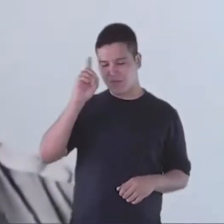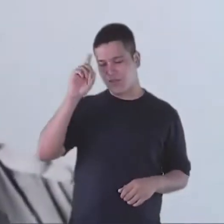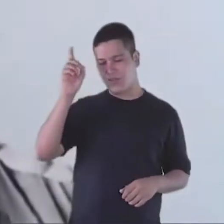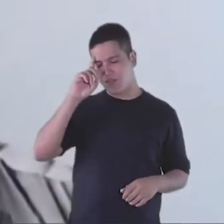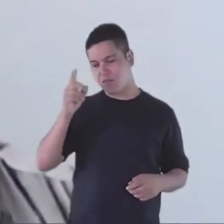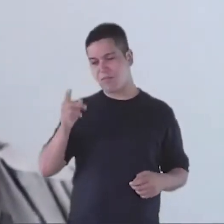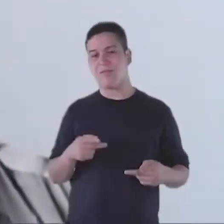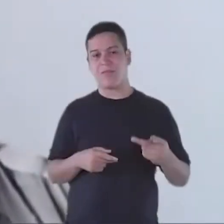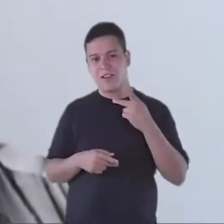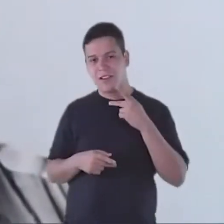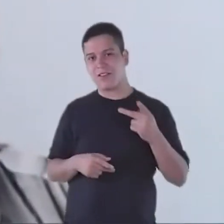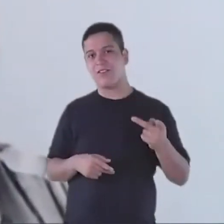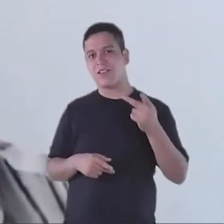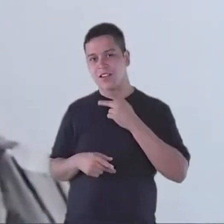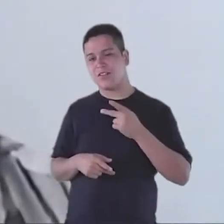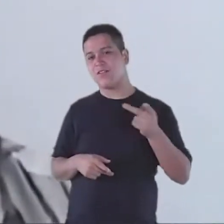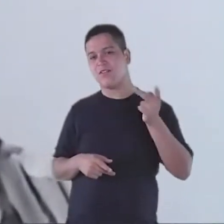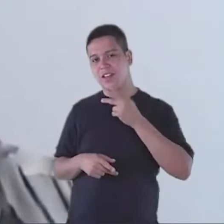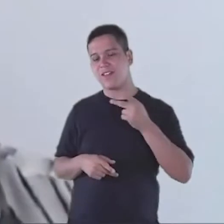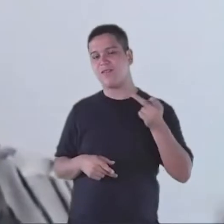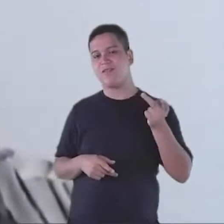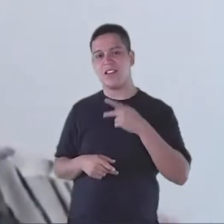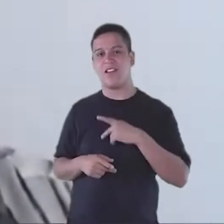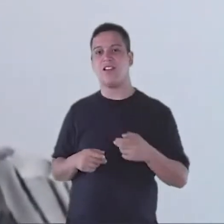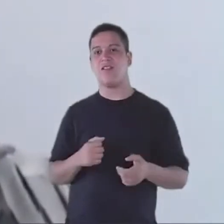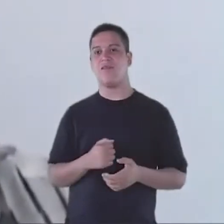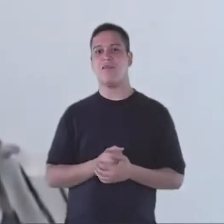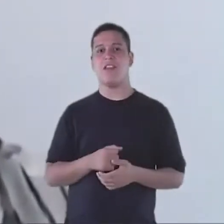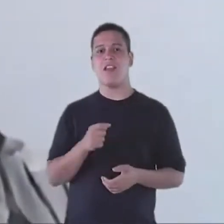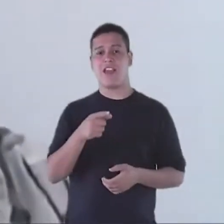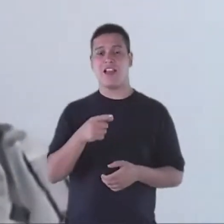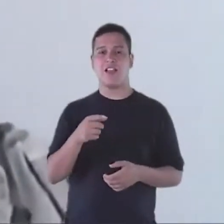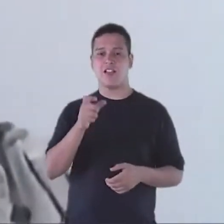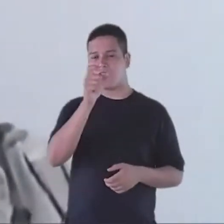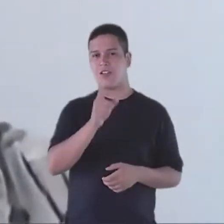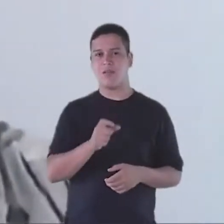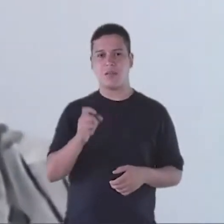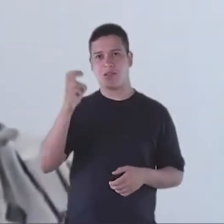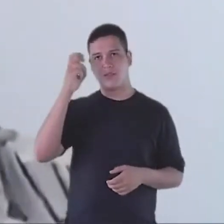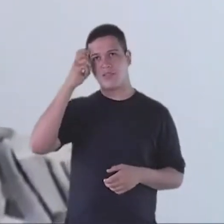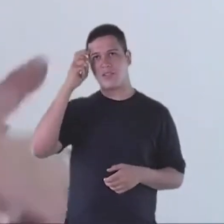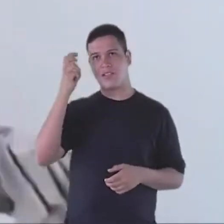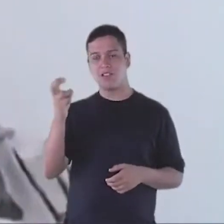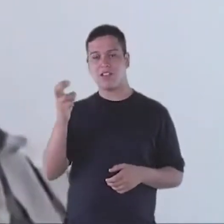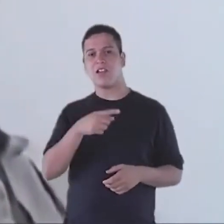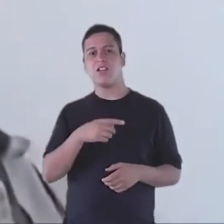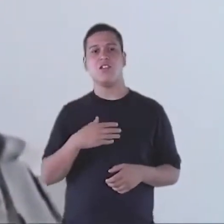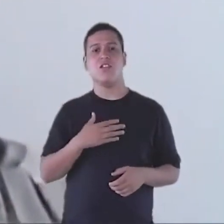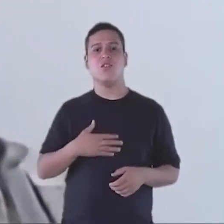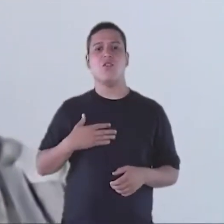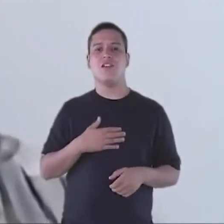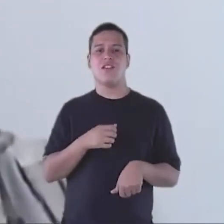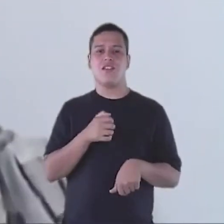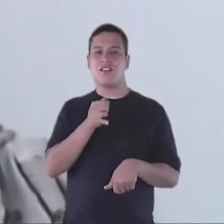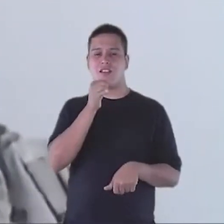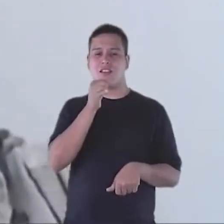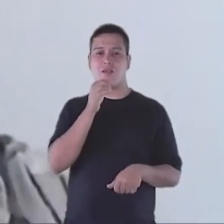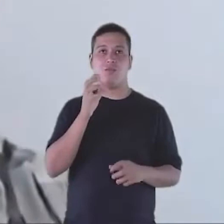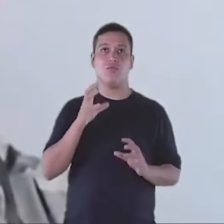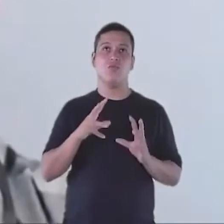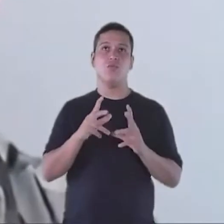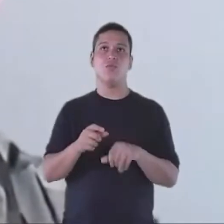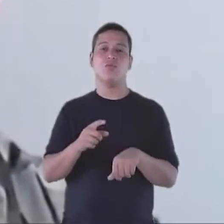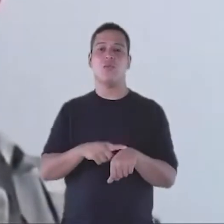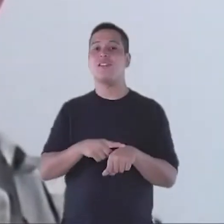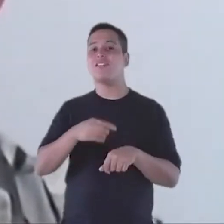gente diz lá no Rio Grande do Sul. Ou seja, CDF, ela gosta das coisas pontuais, certinhas. Nunca atrasou uma conta na sua